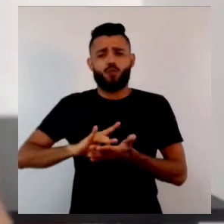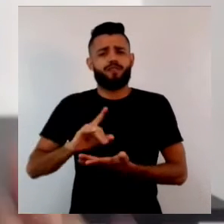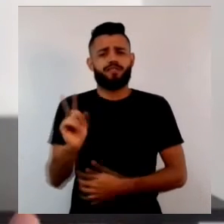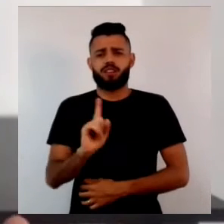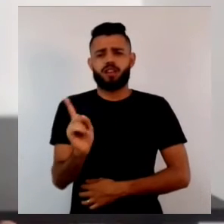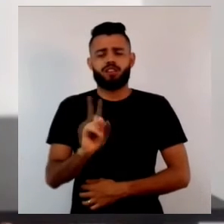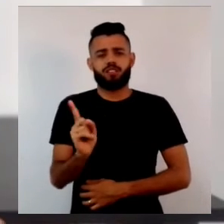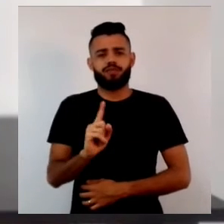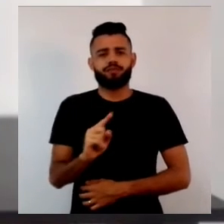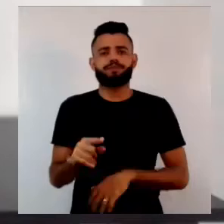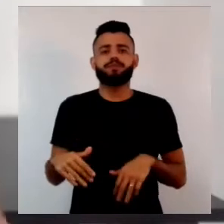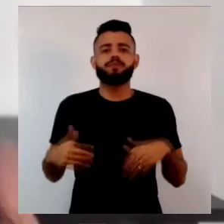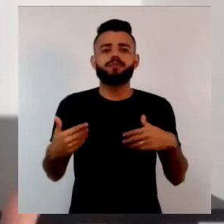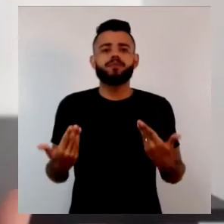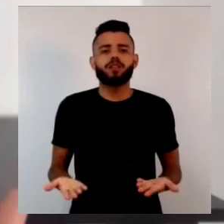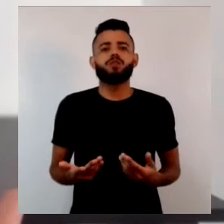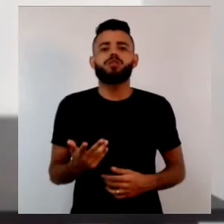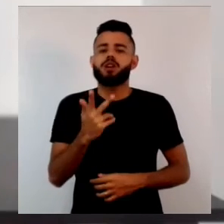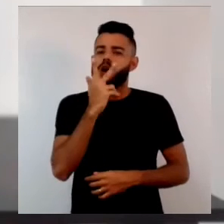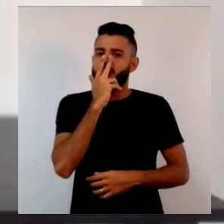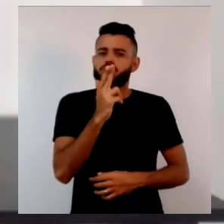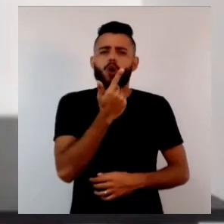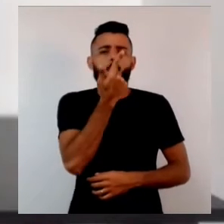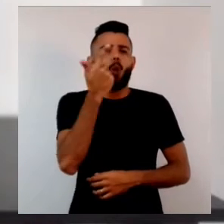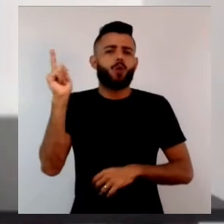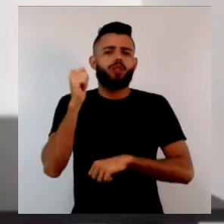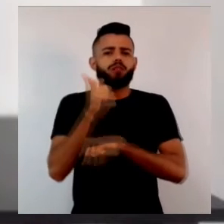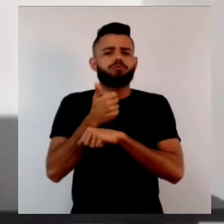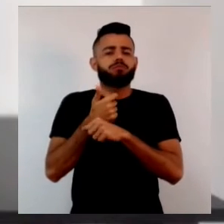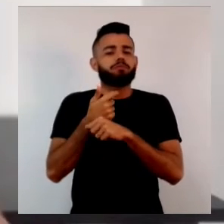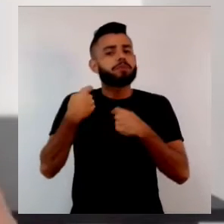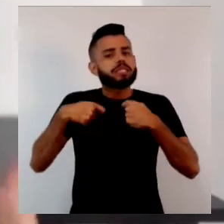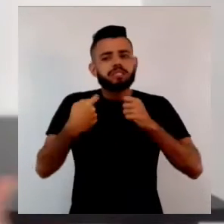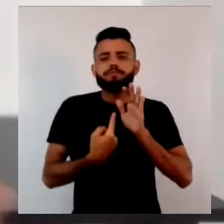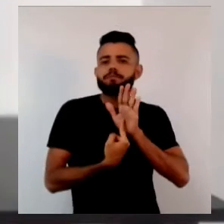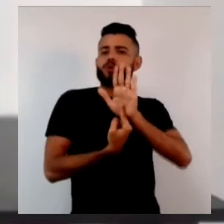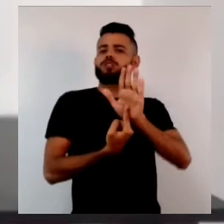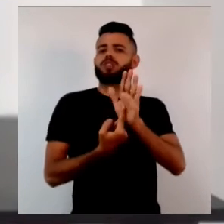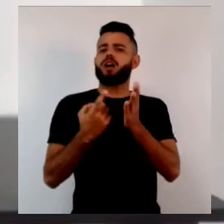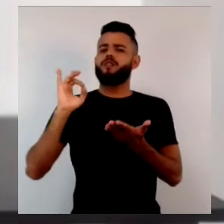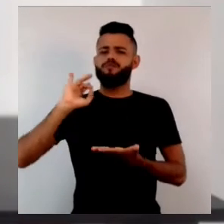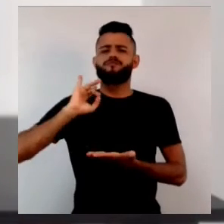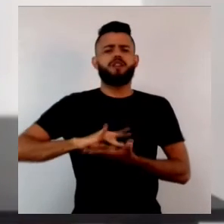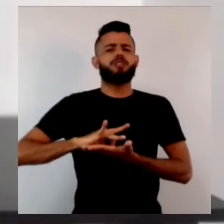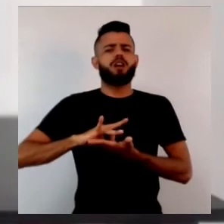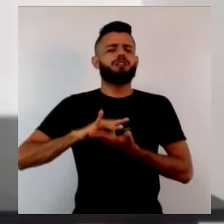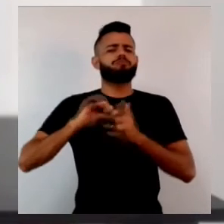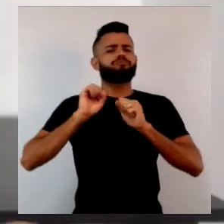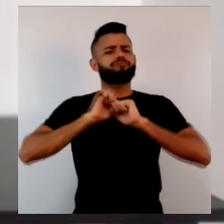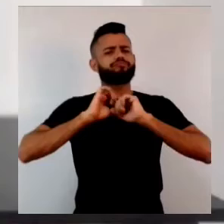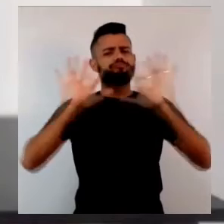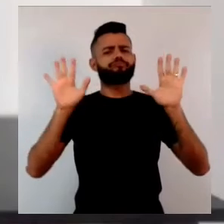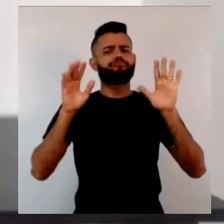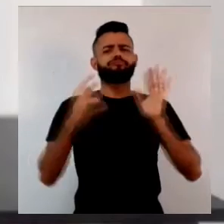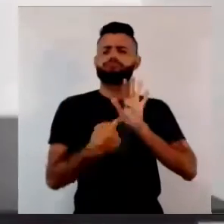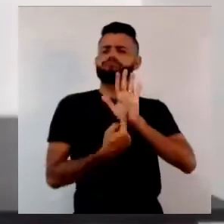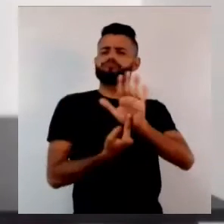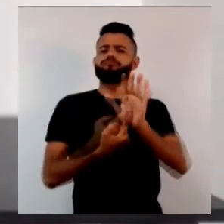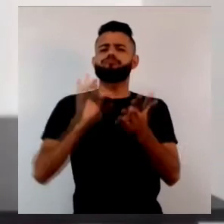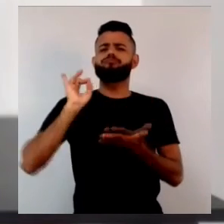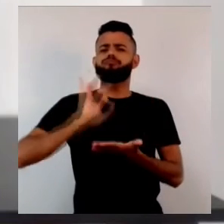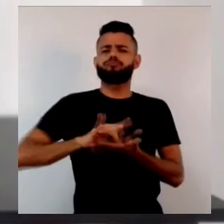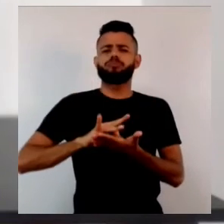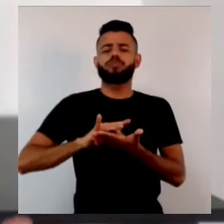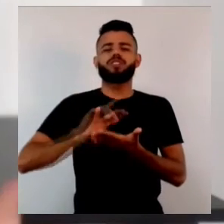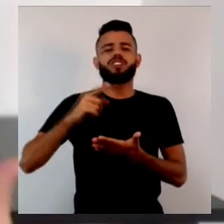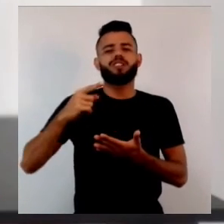passa por outro filtro, que é um filtro de transparência. E não é um filtro de transparência de verniz, assim, é um filtro de transparência de processo, que eu acho que é bem